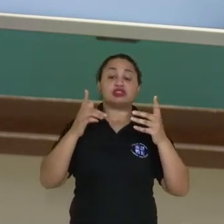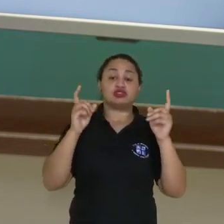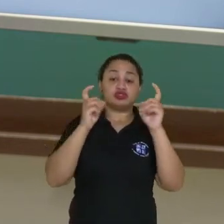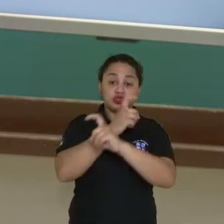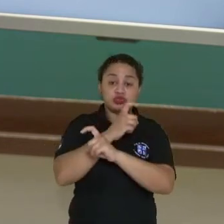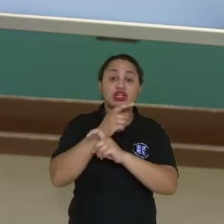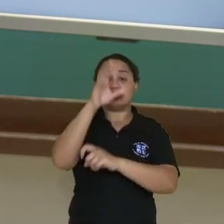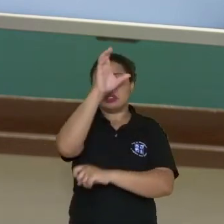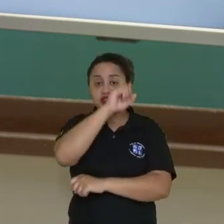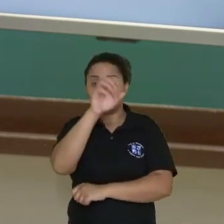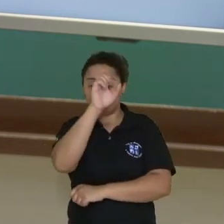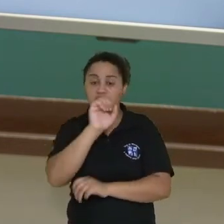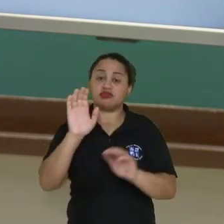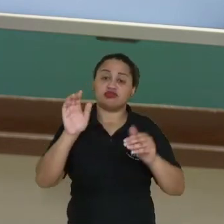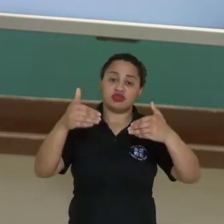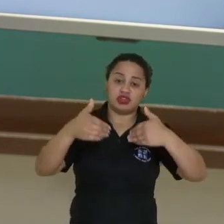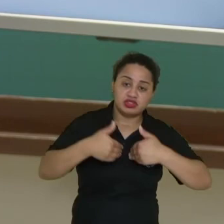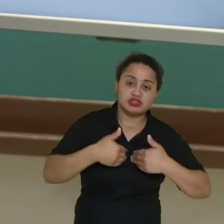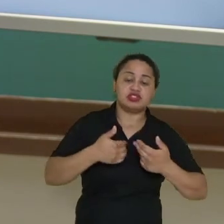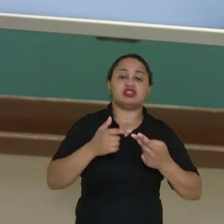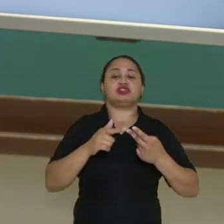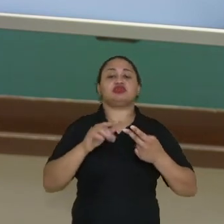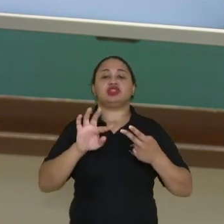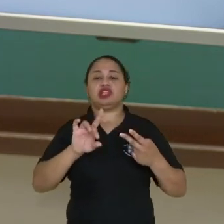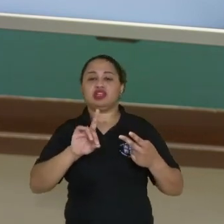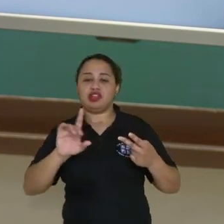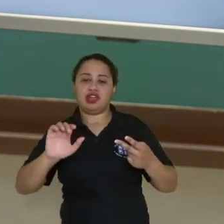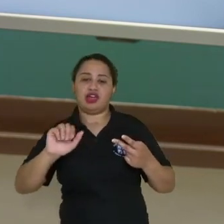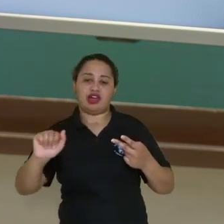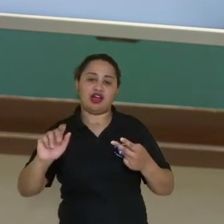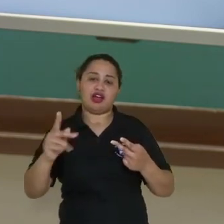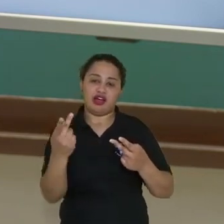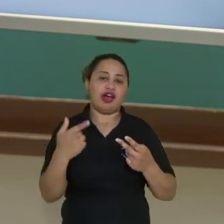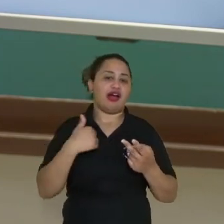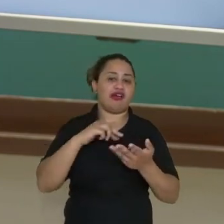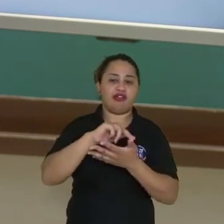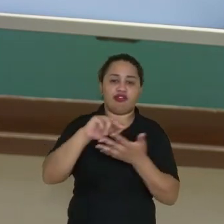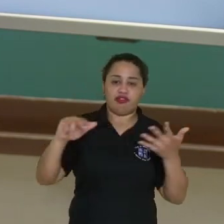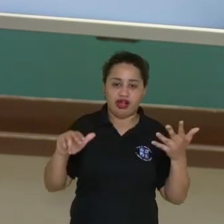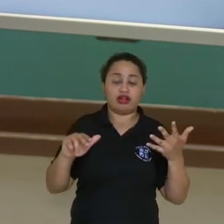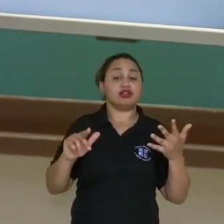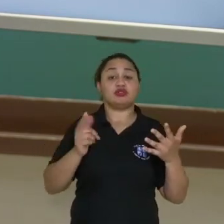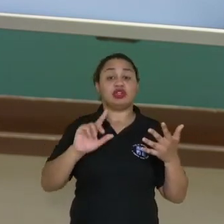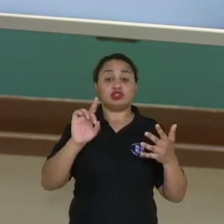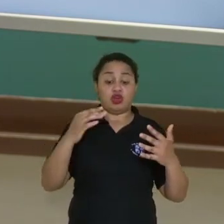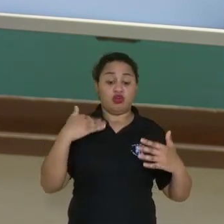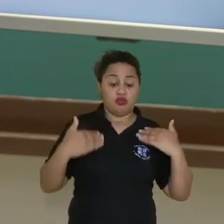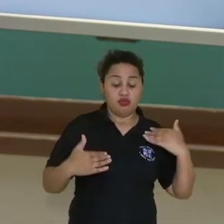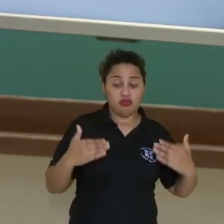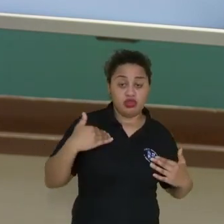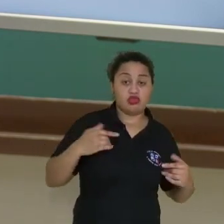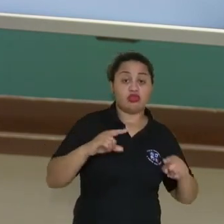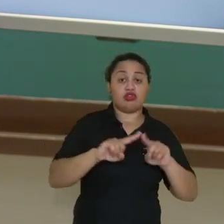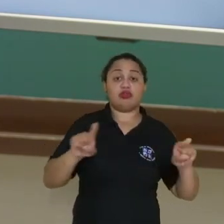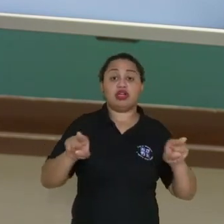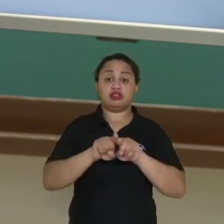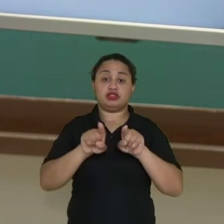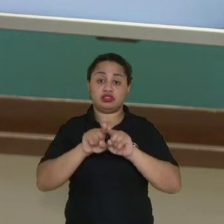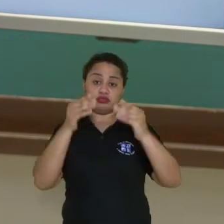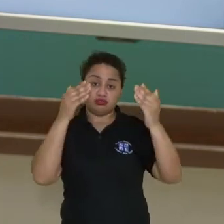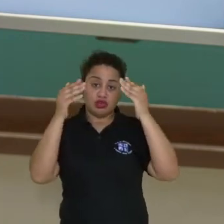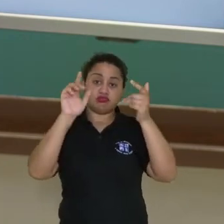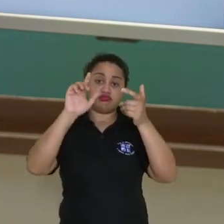TDAH, autismo, enfim, dentre outras patologias psíquicas, né? Então não somente as patologias físicas, mas as psíquicas também